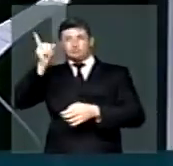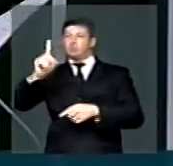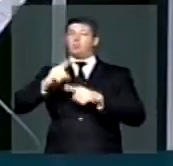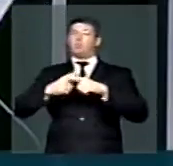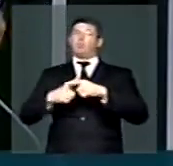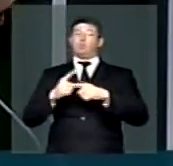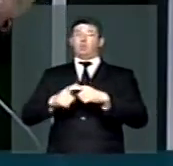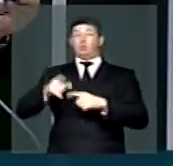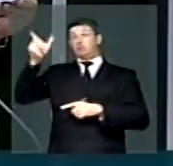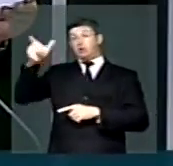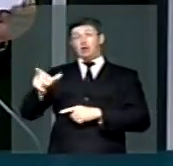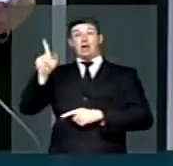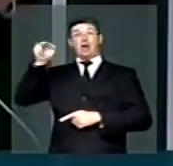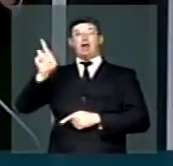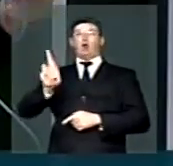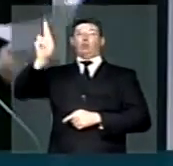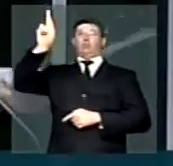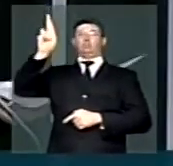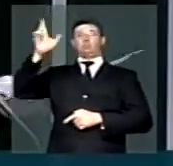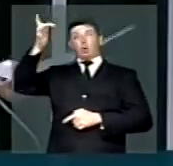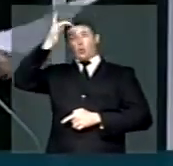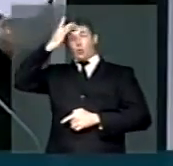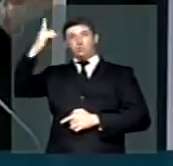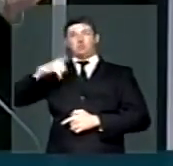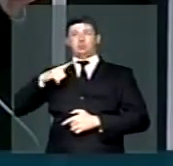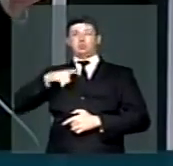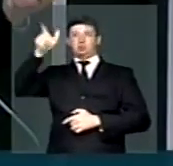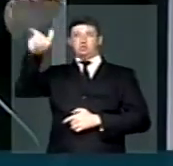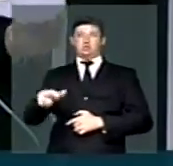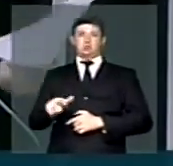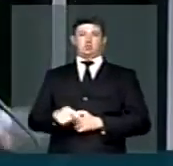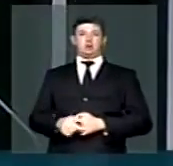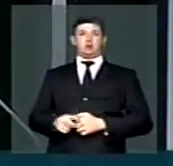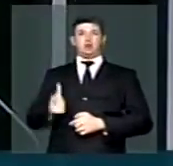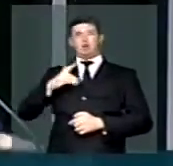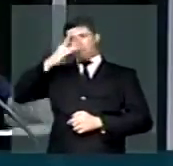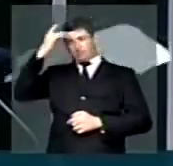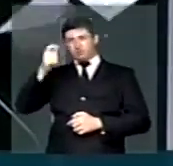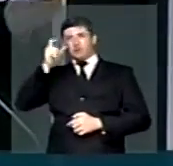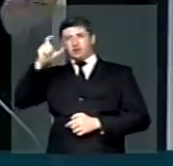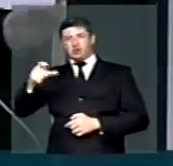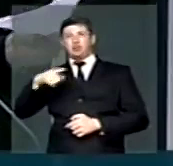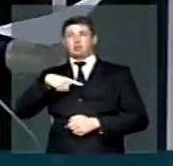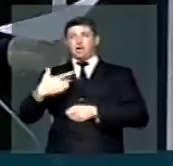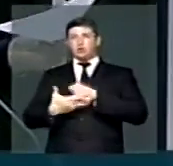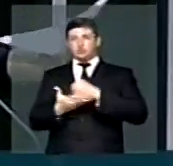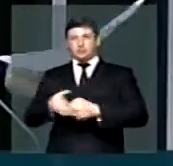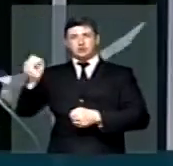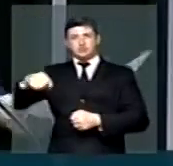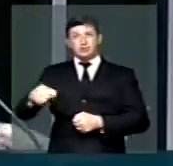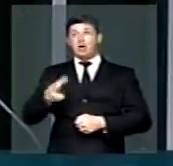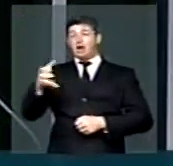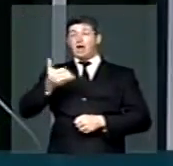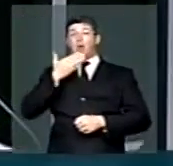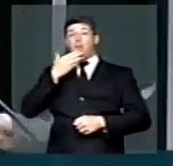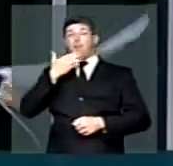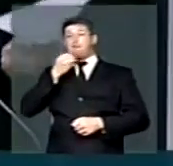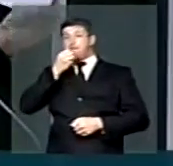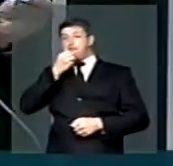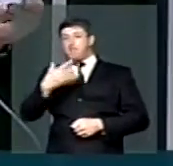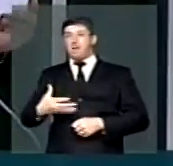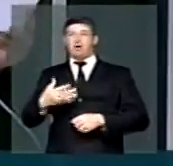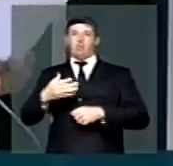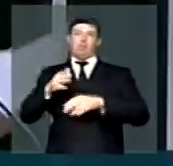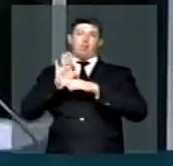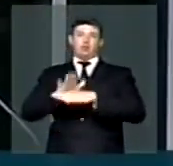uma autoridade consciente, é uma autoridade bem intencionada, é uma autoridade que quer o bem do Brasil, é